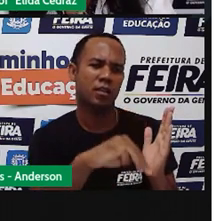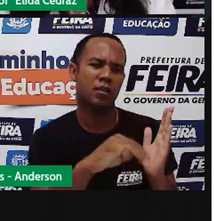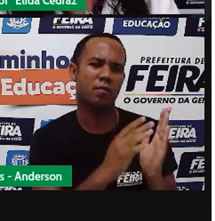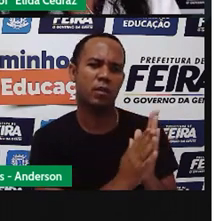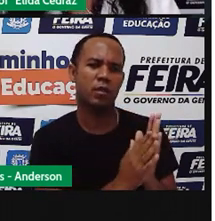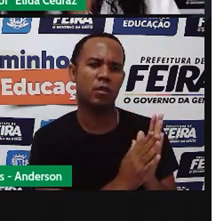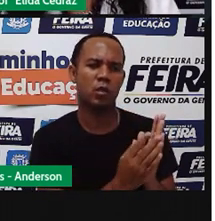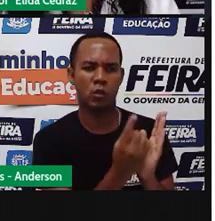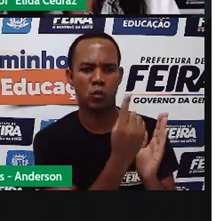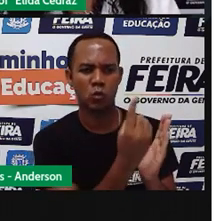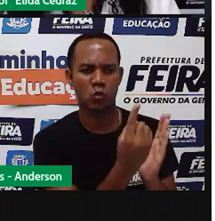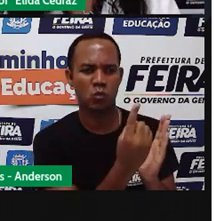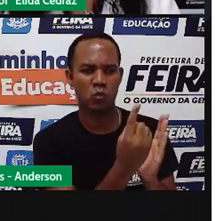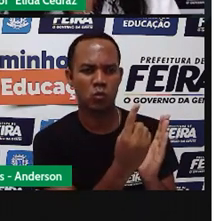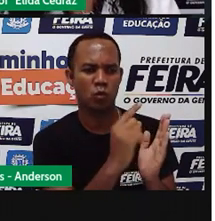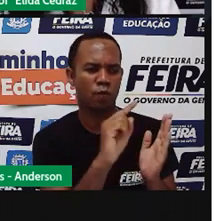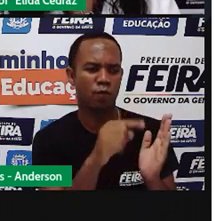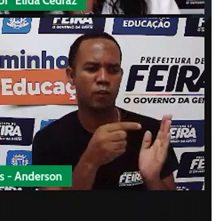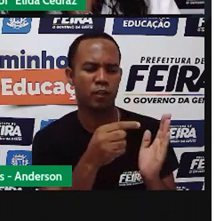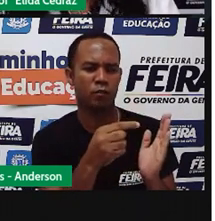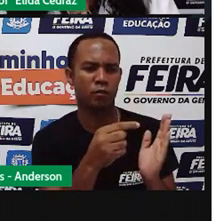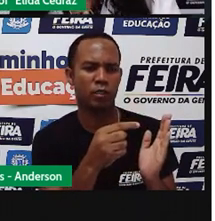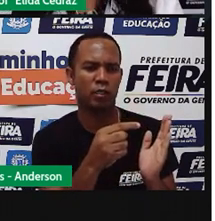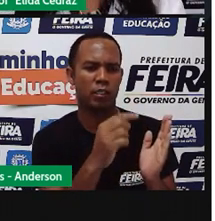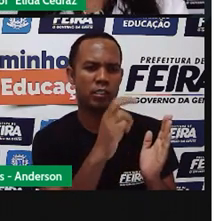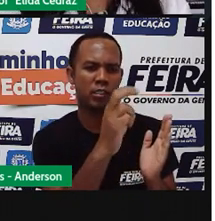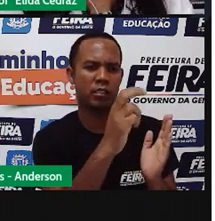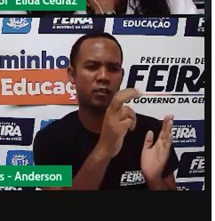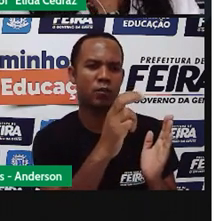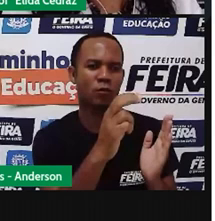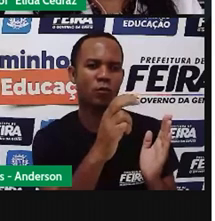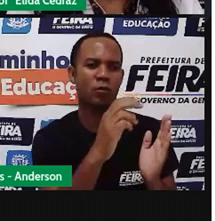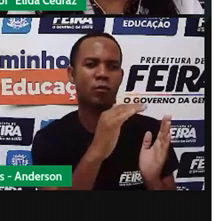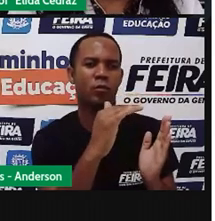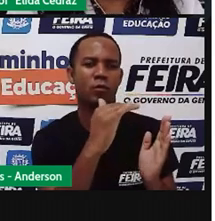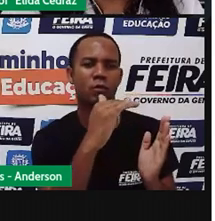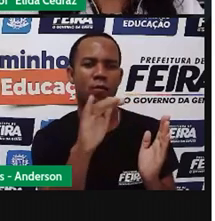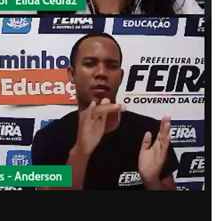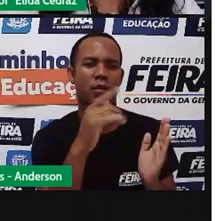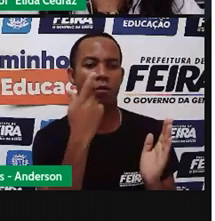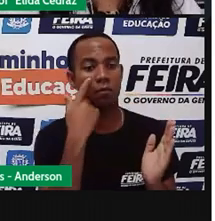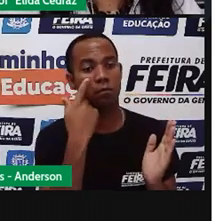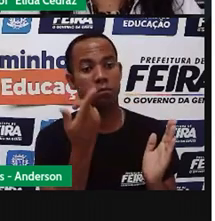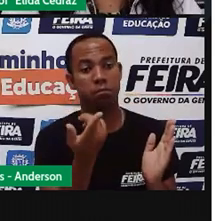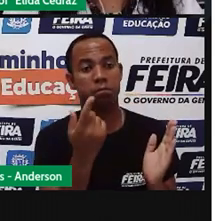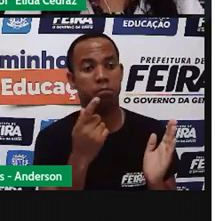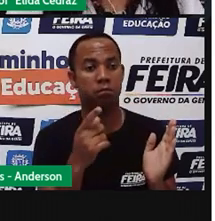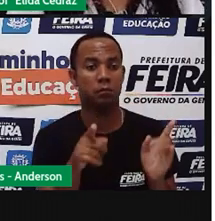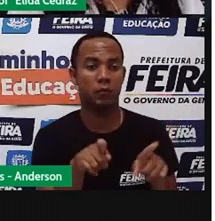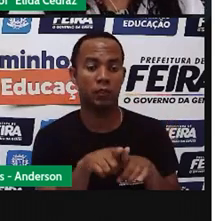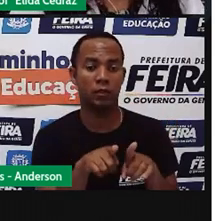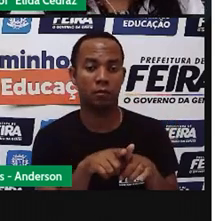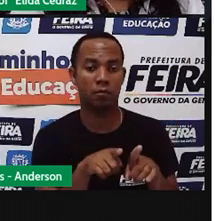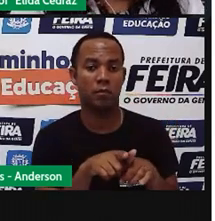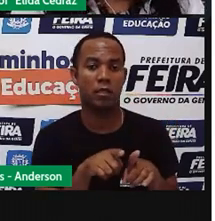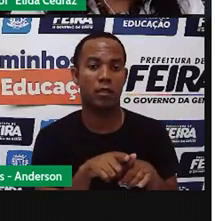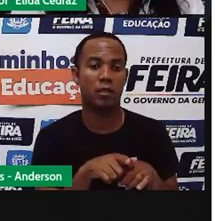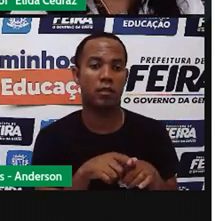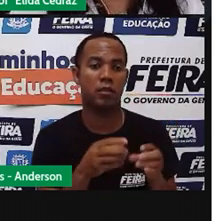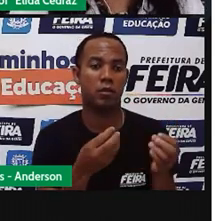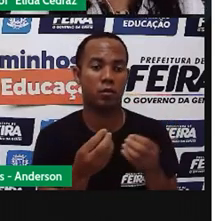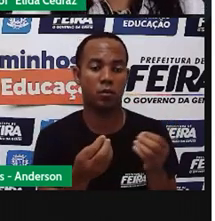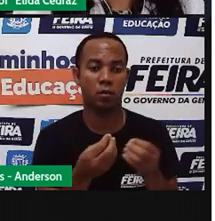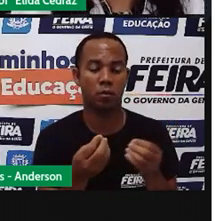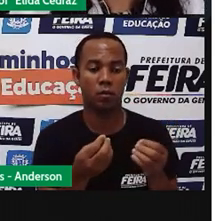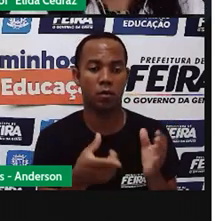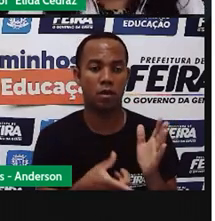1,5 litros, que é a mesma coisa de 1,5 litro. Então, os líquidos, eles são